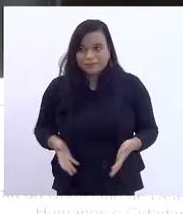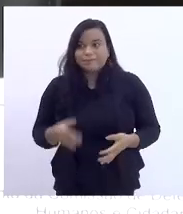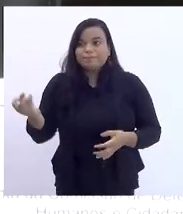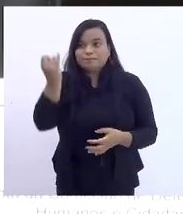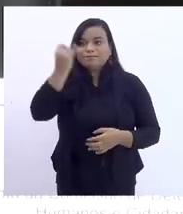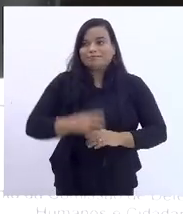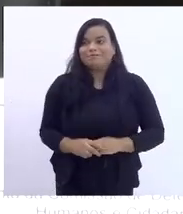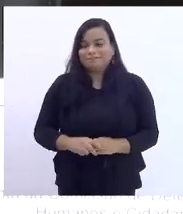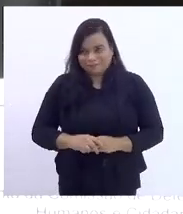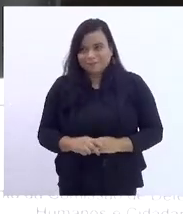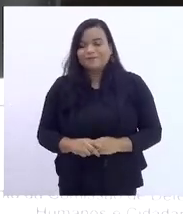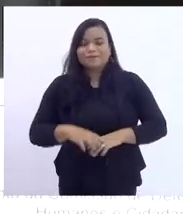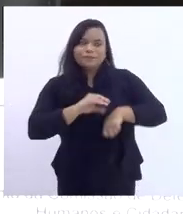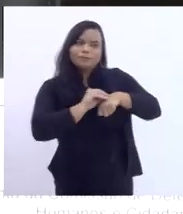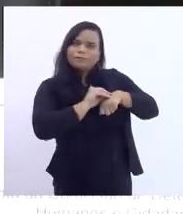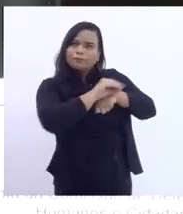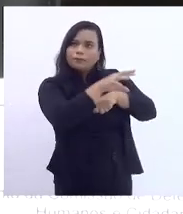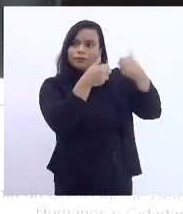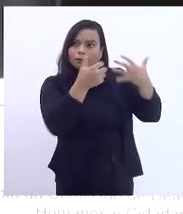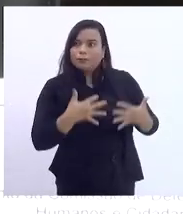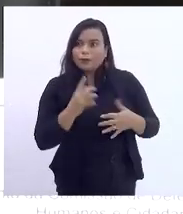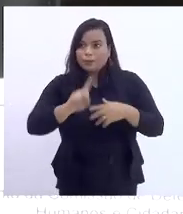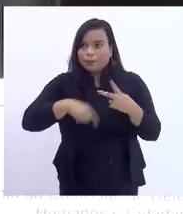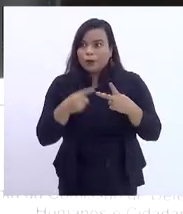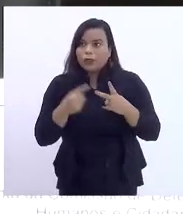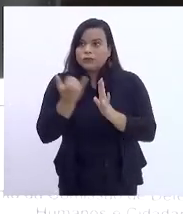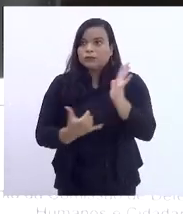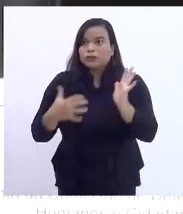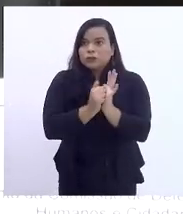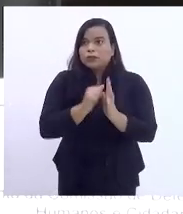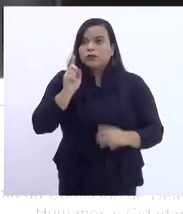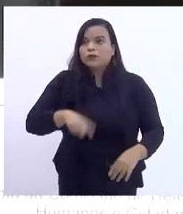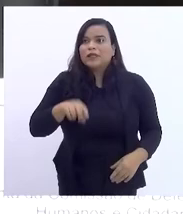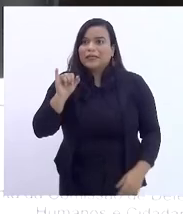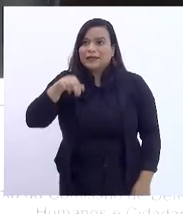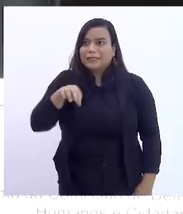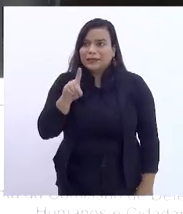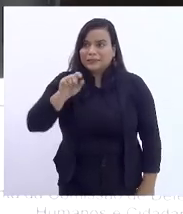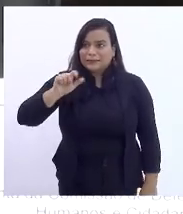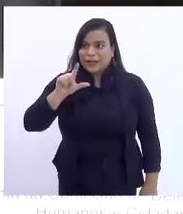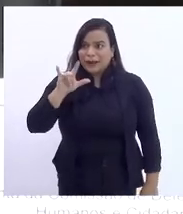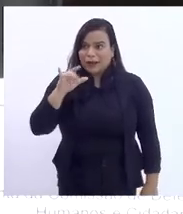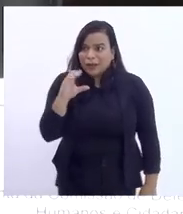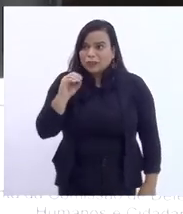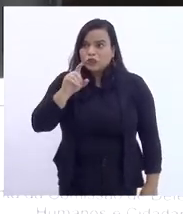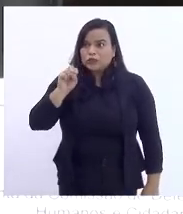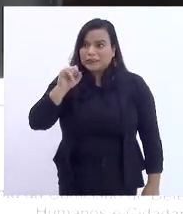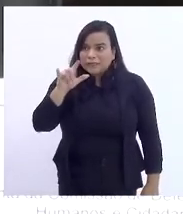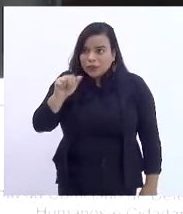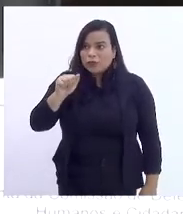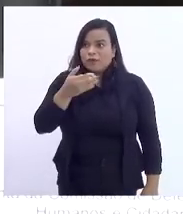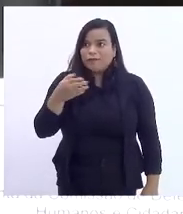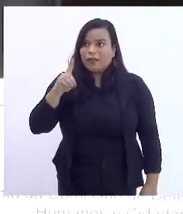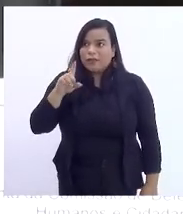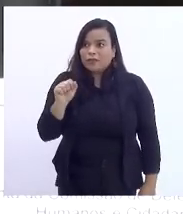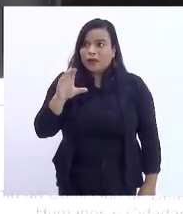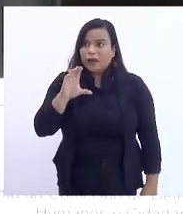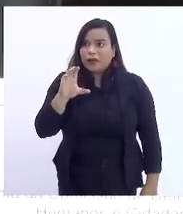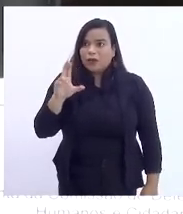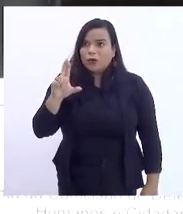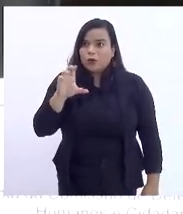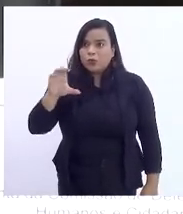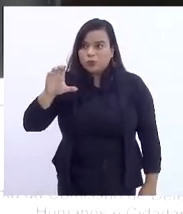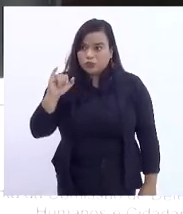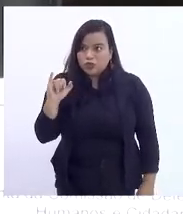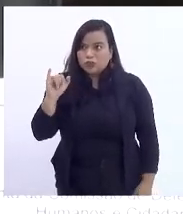tão passa aqui é a palavra o próximo inscrito que é o indalécio Silva da Cut é o